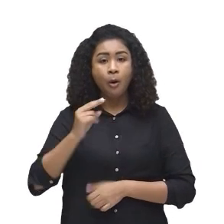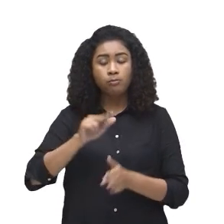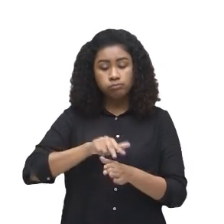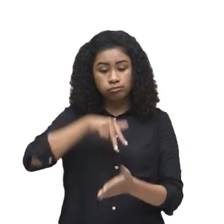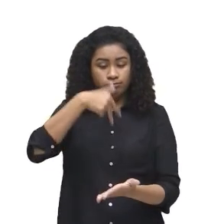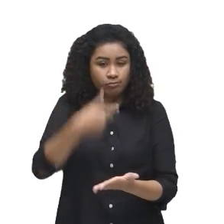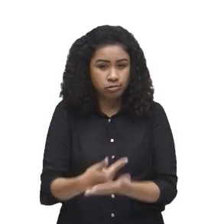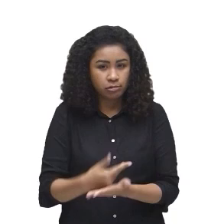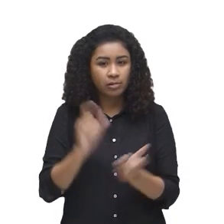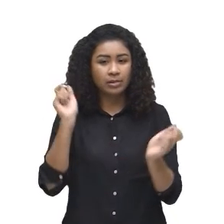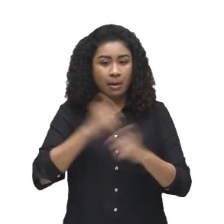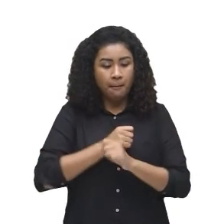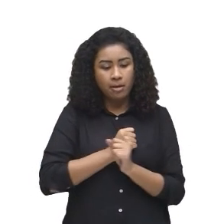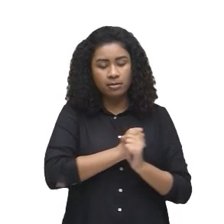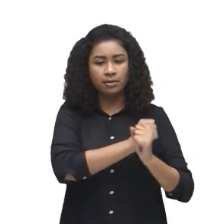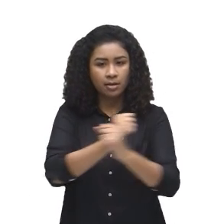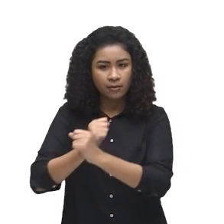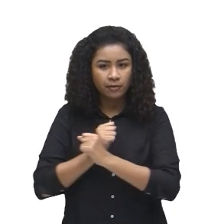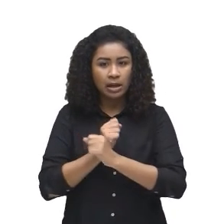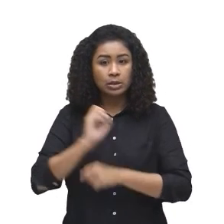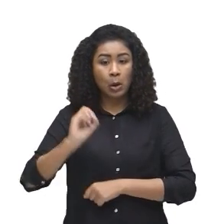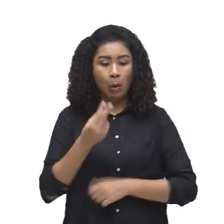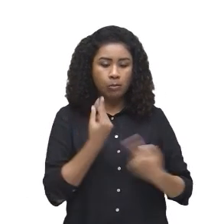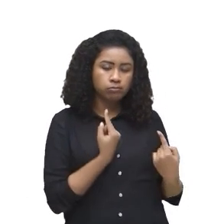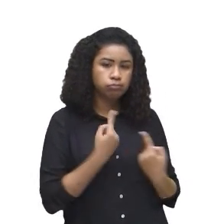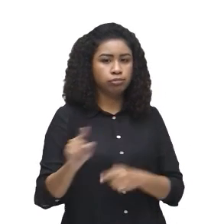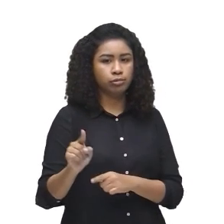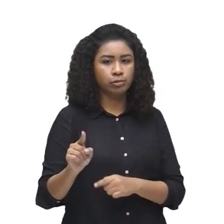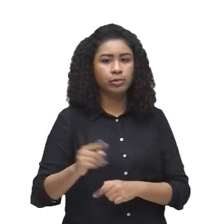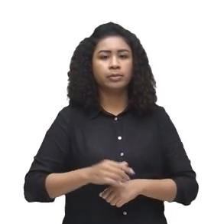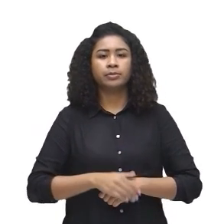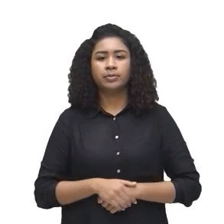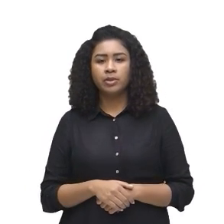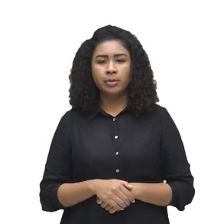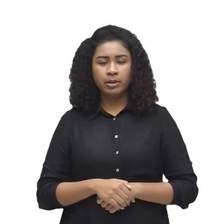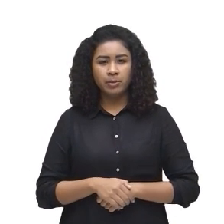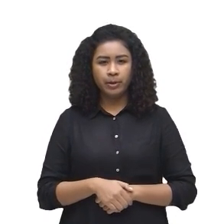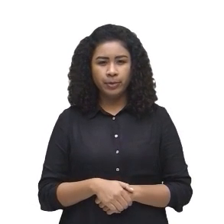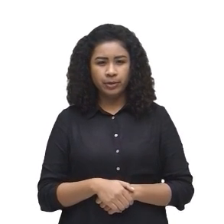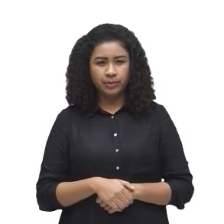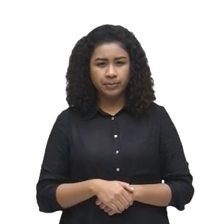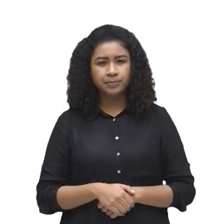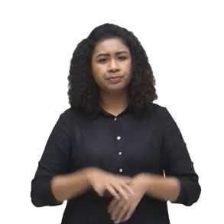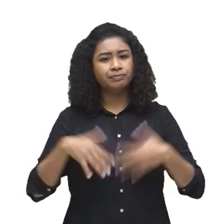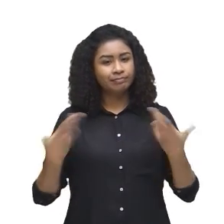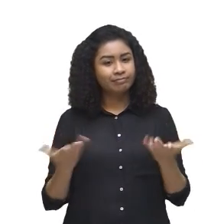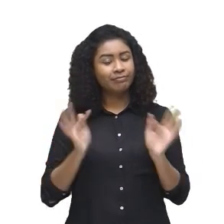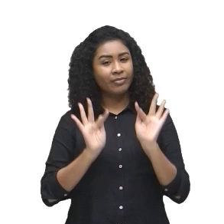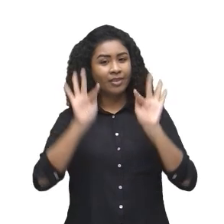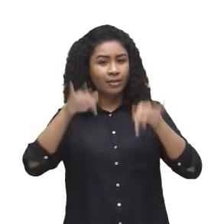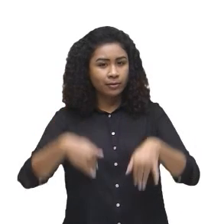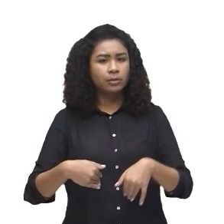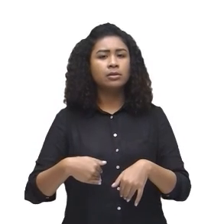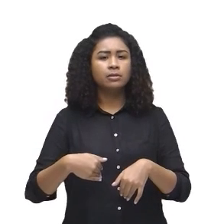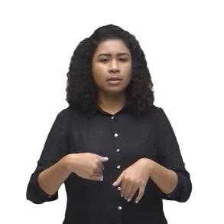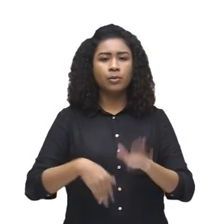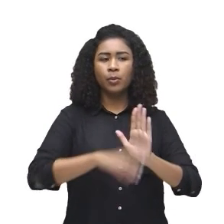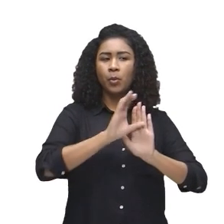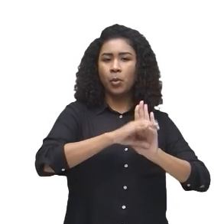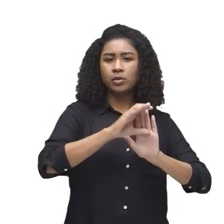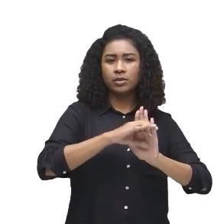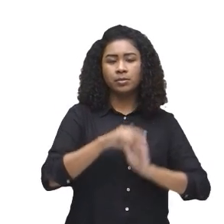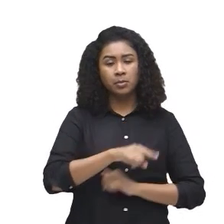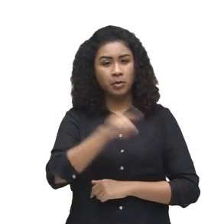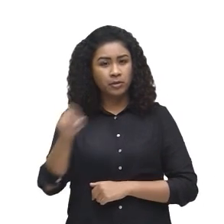Certo? Então aí fechou, completou aquela definição toda que nós temos de luta de acordo com a